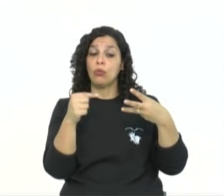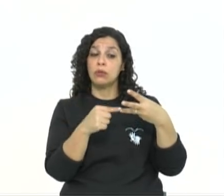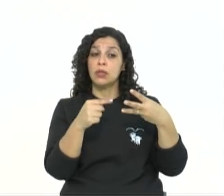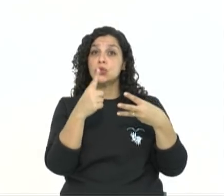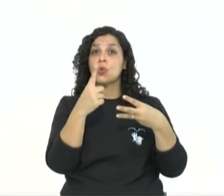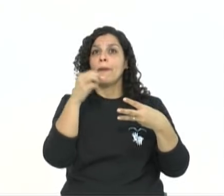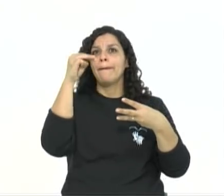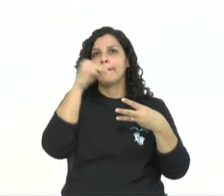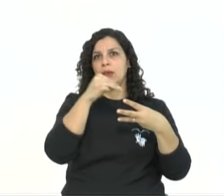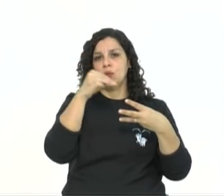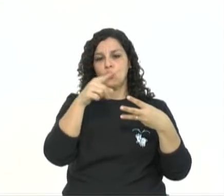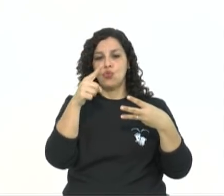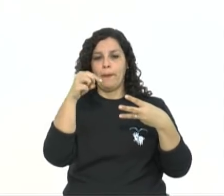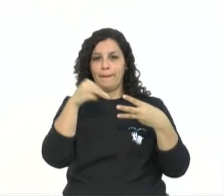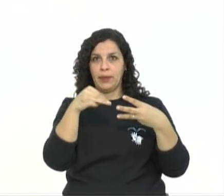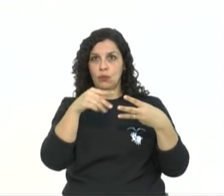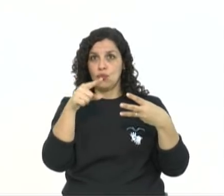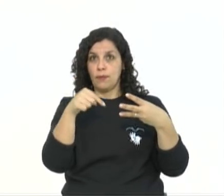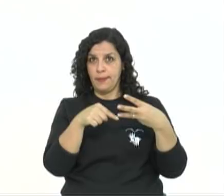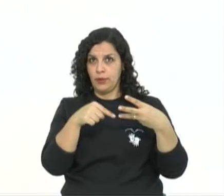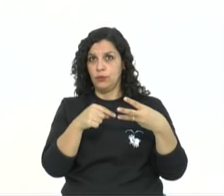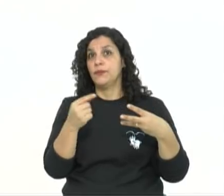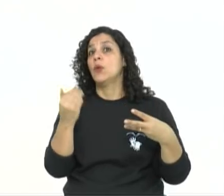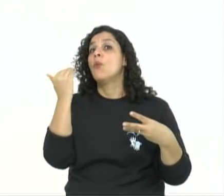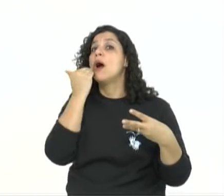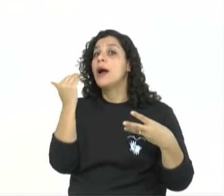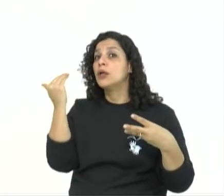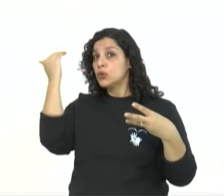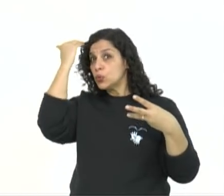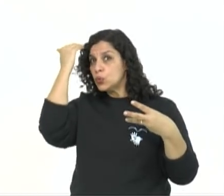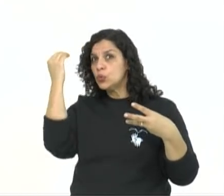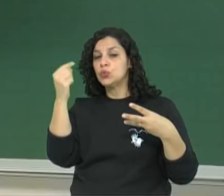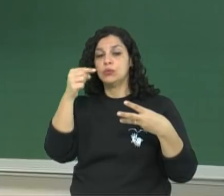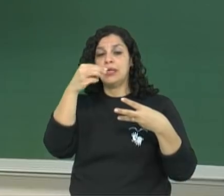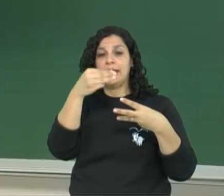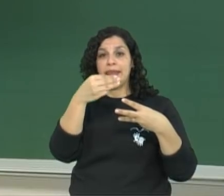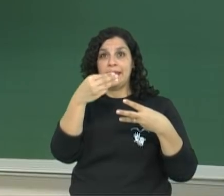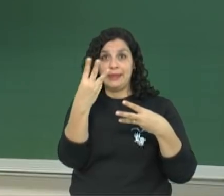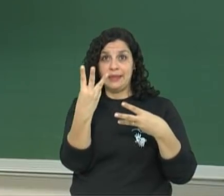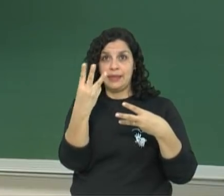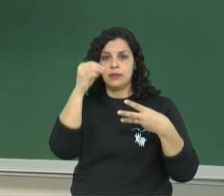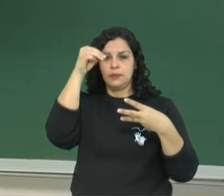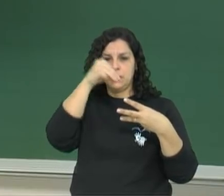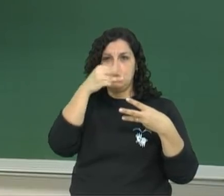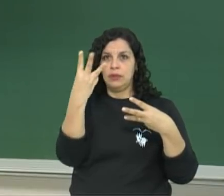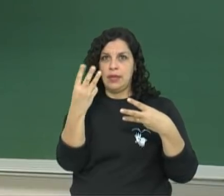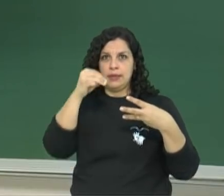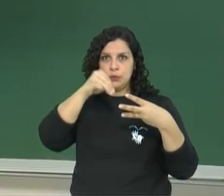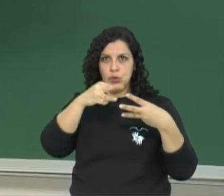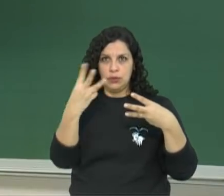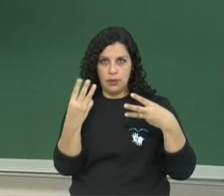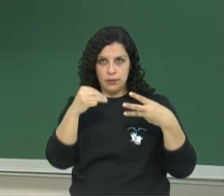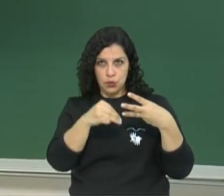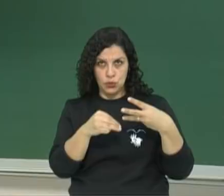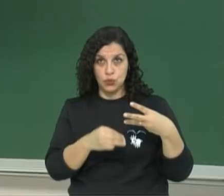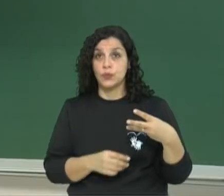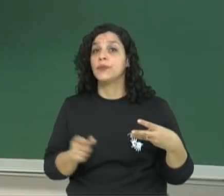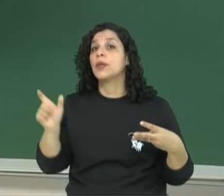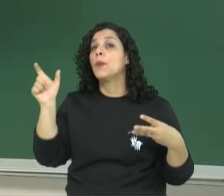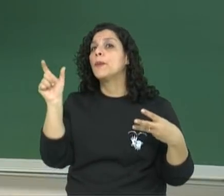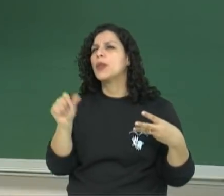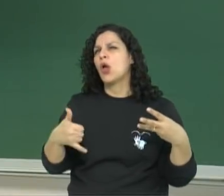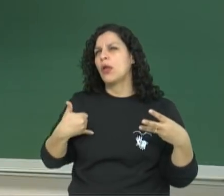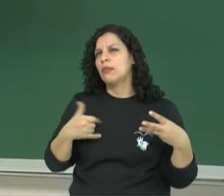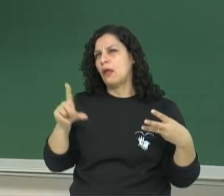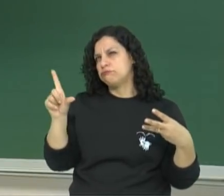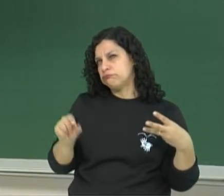1 minuto cada. Então, nos adultos, sempre 3 rounds com 3 minutos. Já nos menores, nós